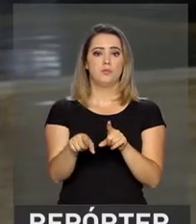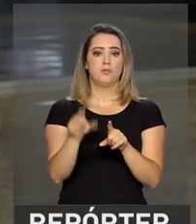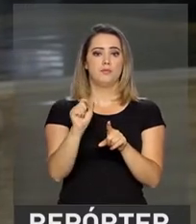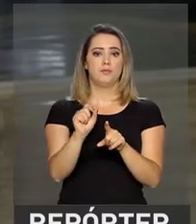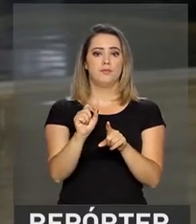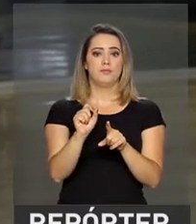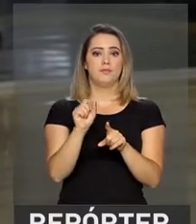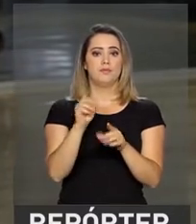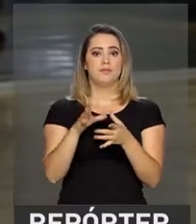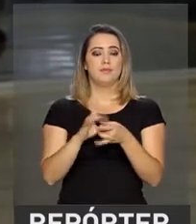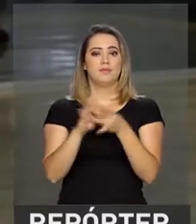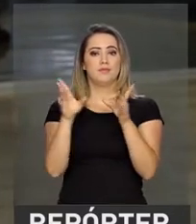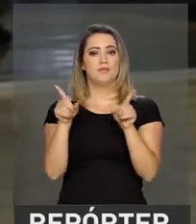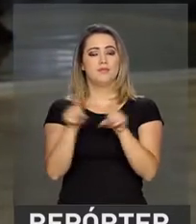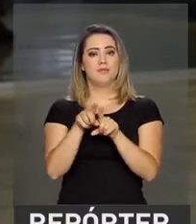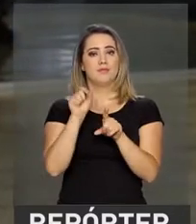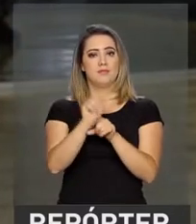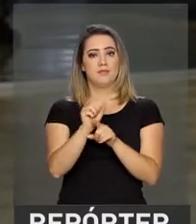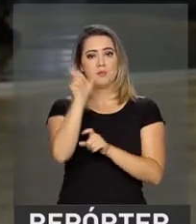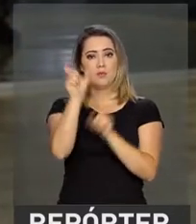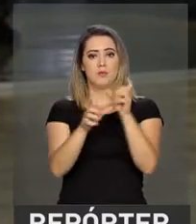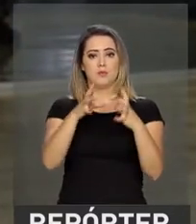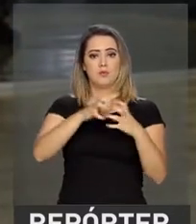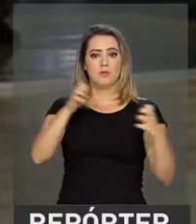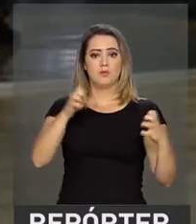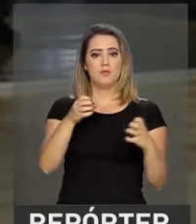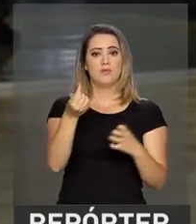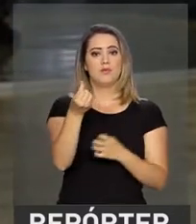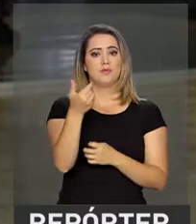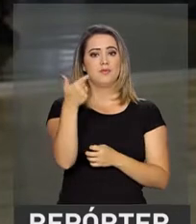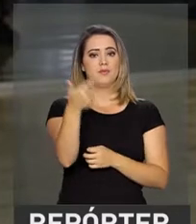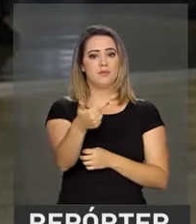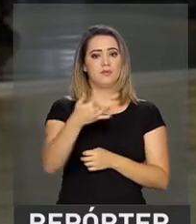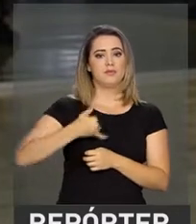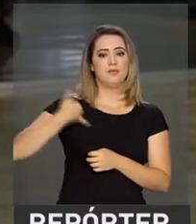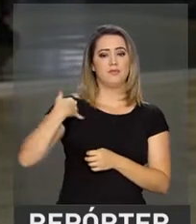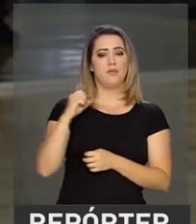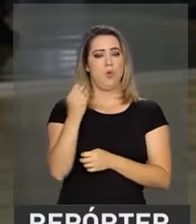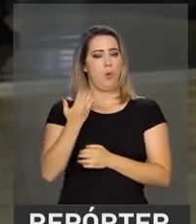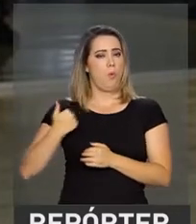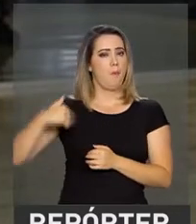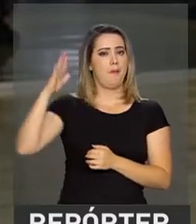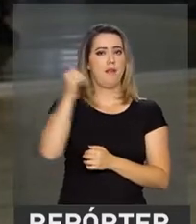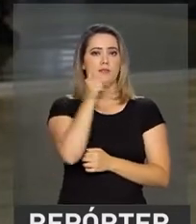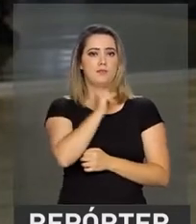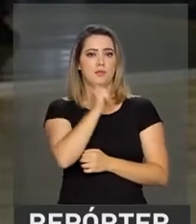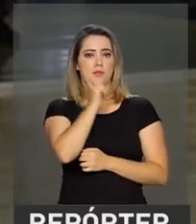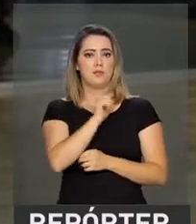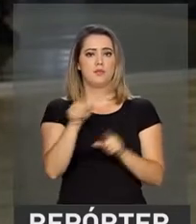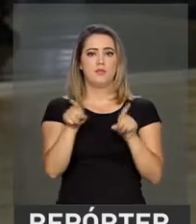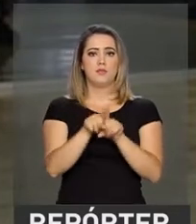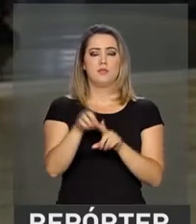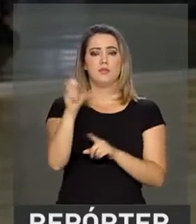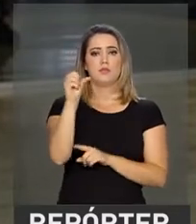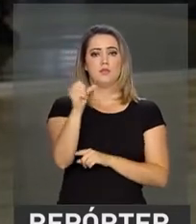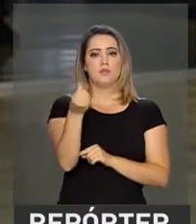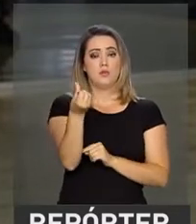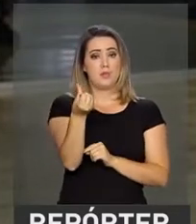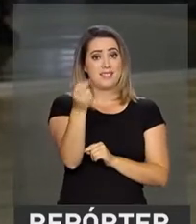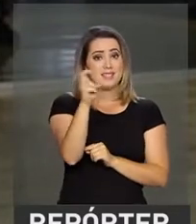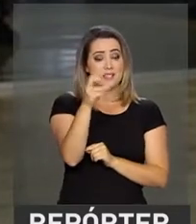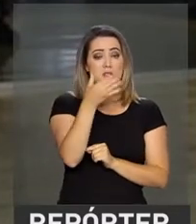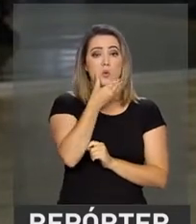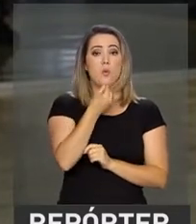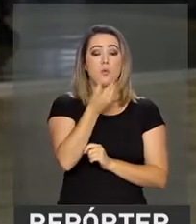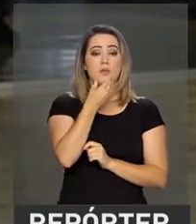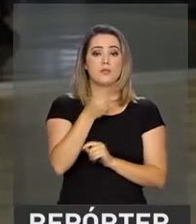vai ser automática para idosos com 62 anos ou mais no caso de mulheres e 65 anos ou mais